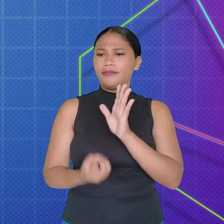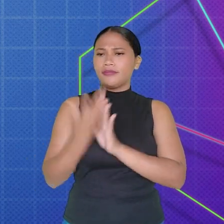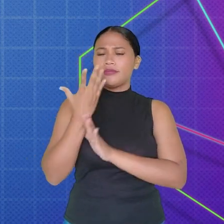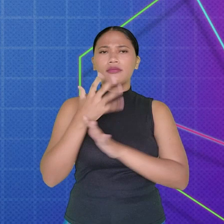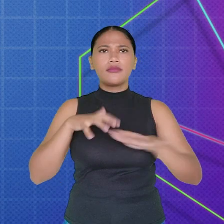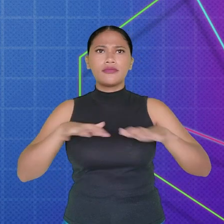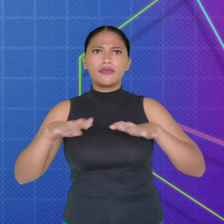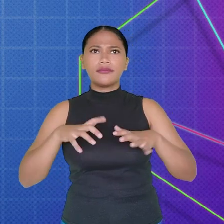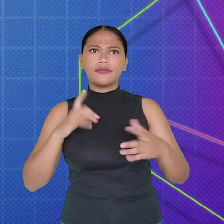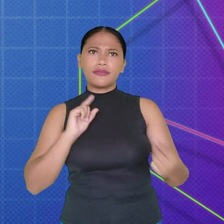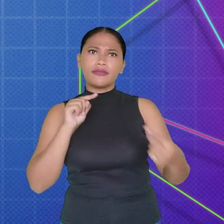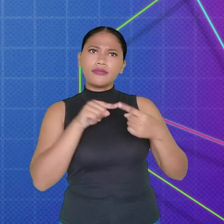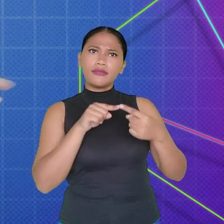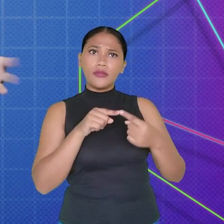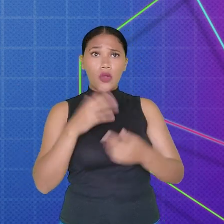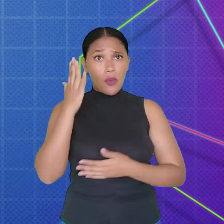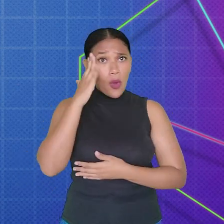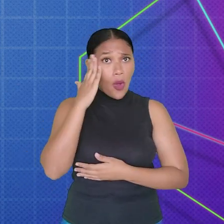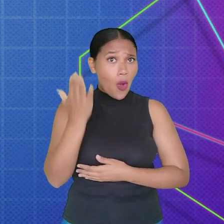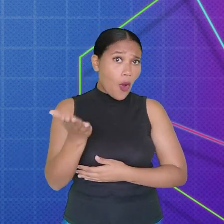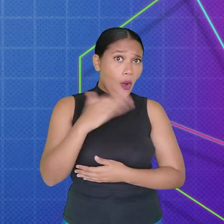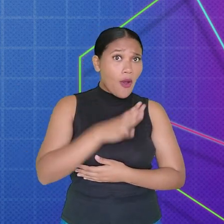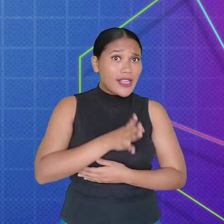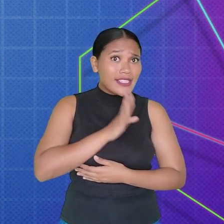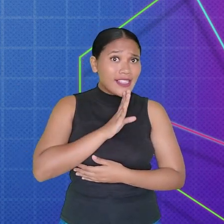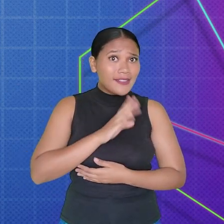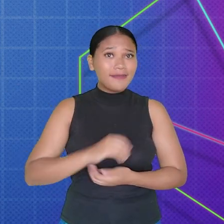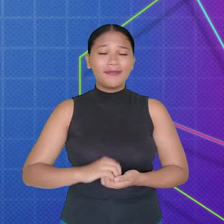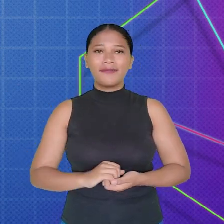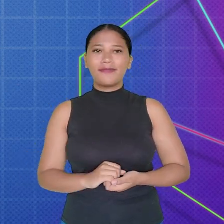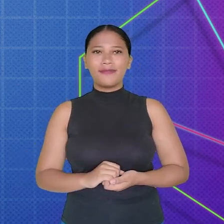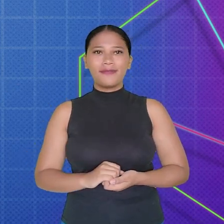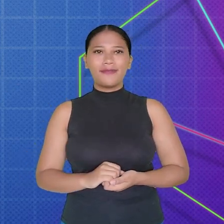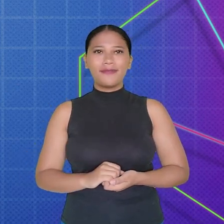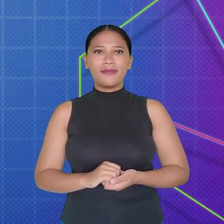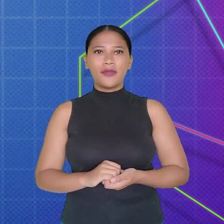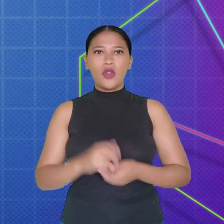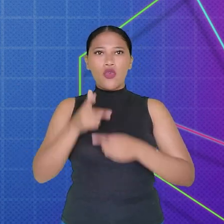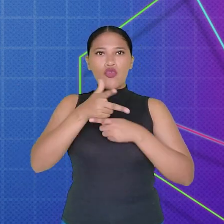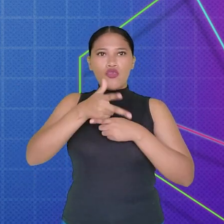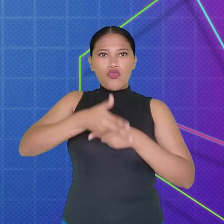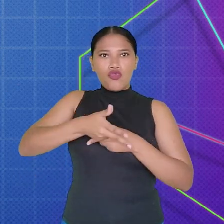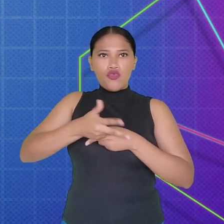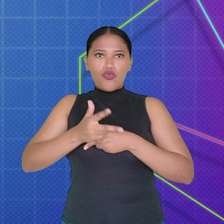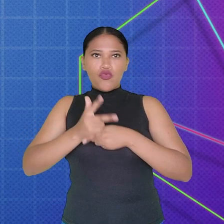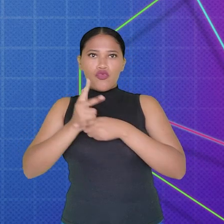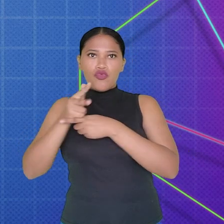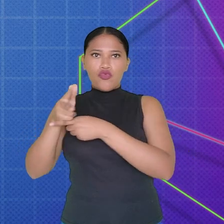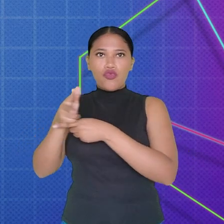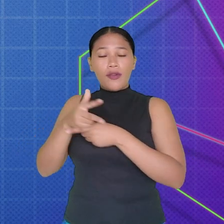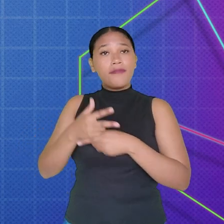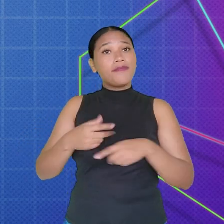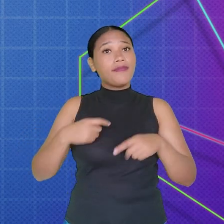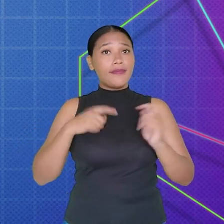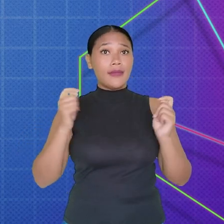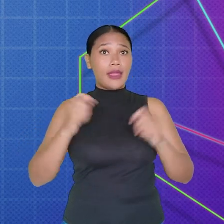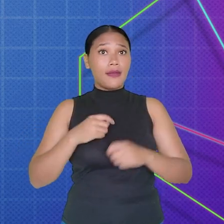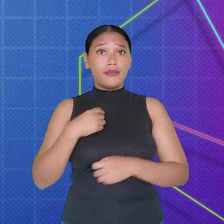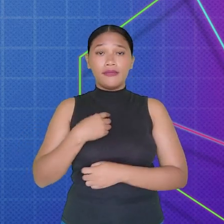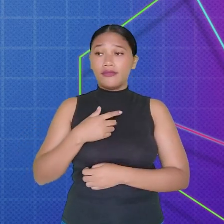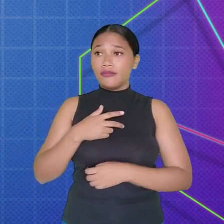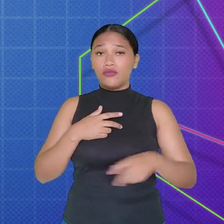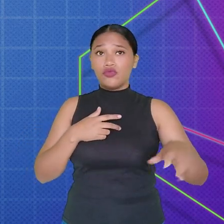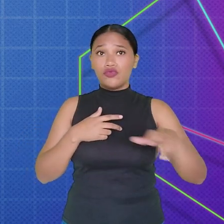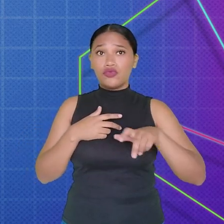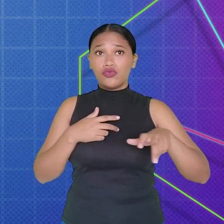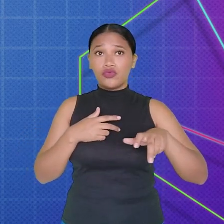jogabilidade personalizadas em jogos. Vamos saber sobre algumas delas? Movimento de câmera. É possível criar eventos para detectar quando o